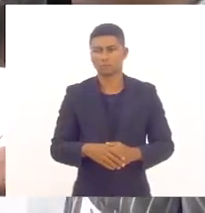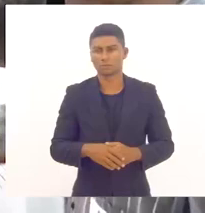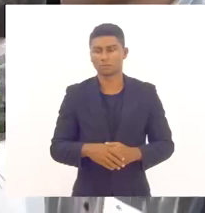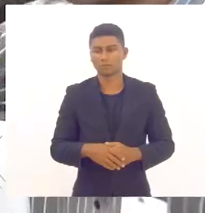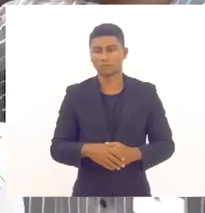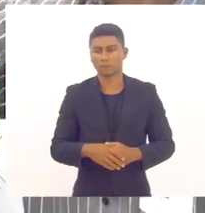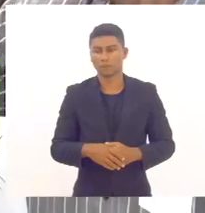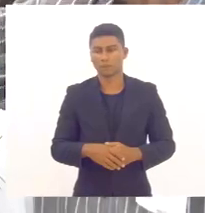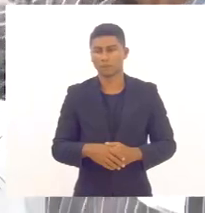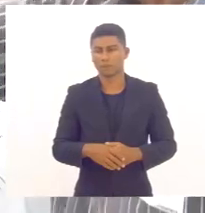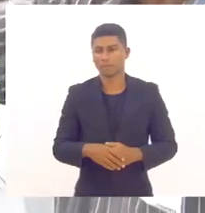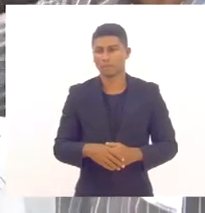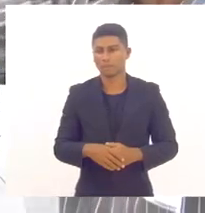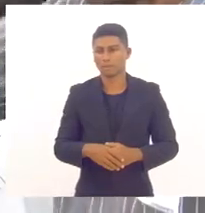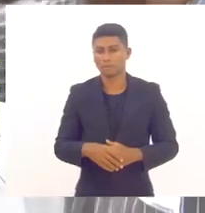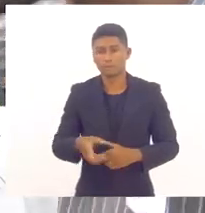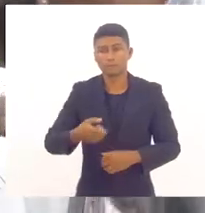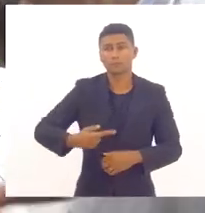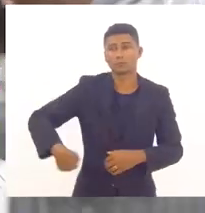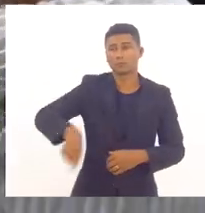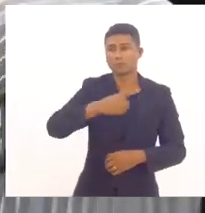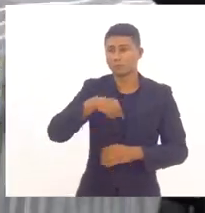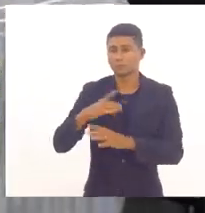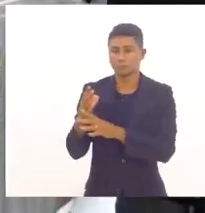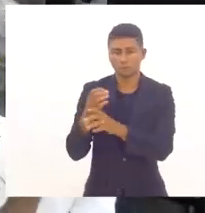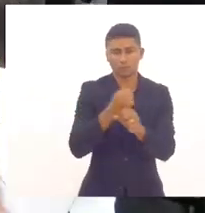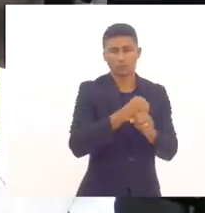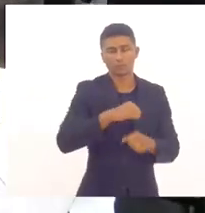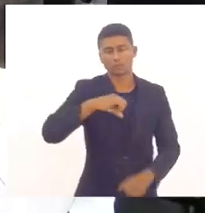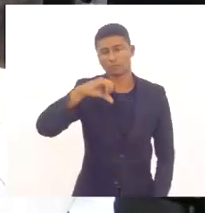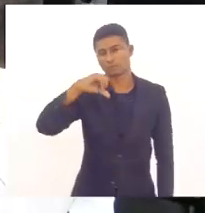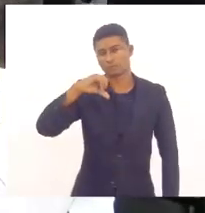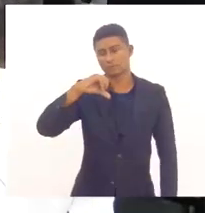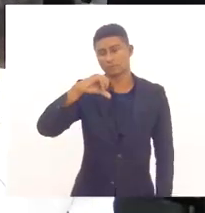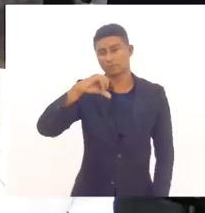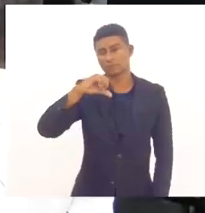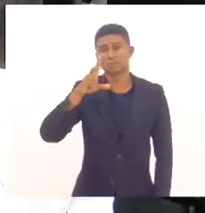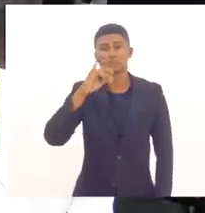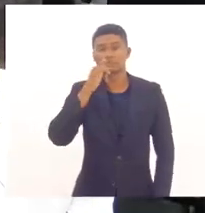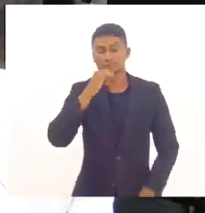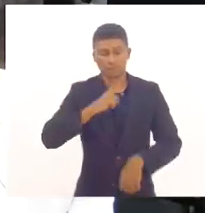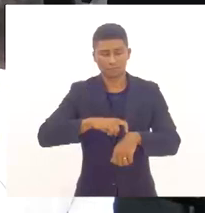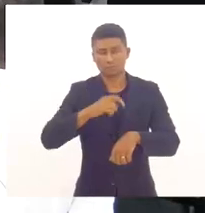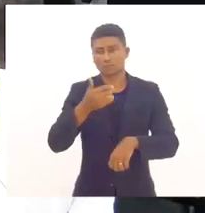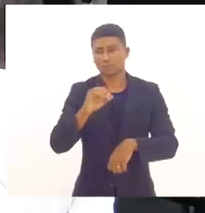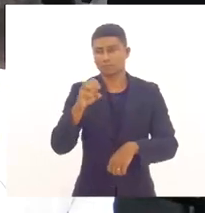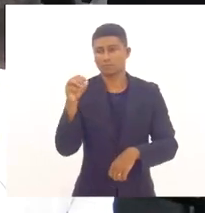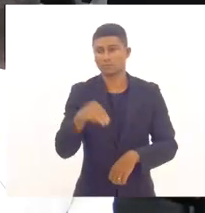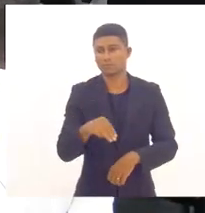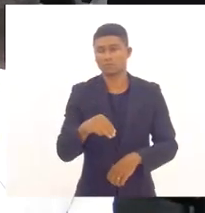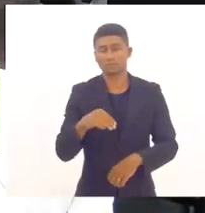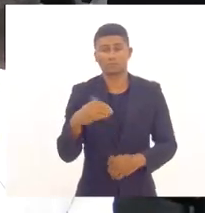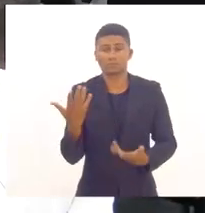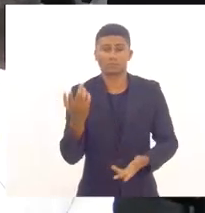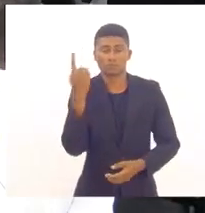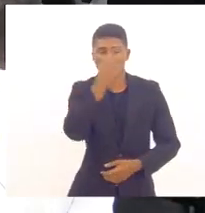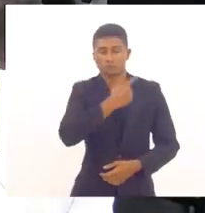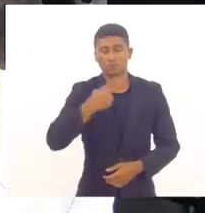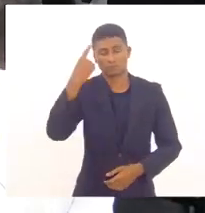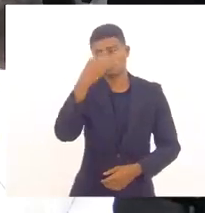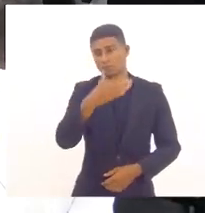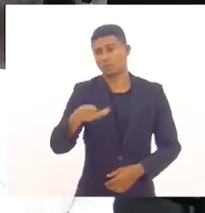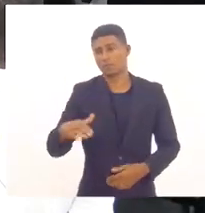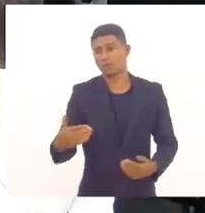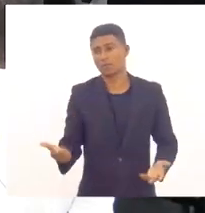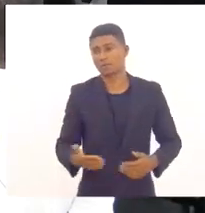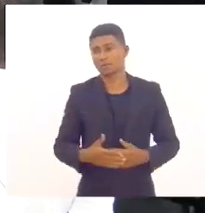Mas deixa eu dizer, é que nós somos 9. Se a gente puser, por exemplo, 10 minutos para cada um, é 1h30.